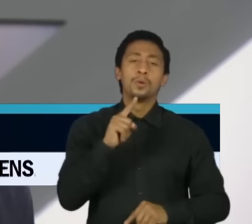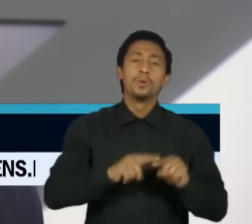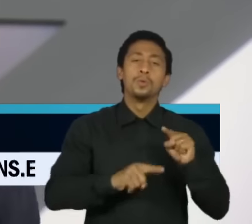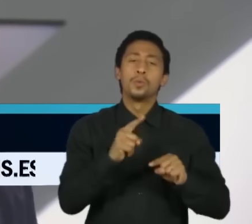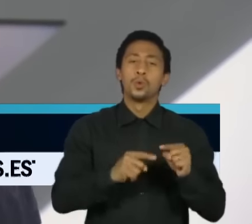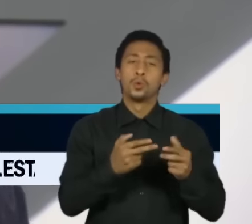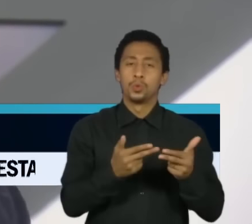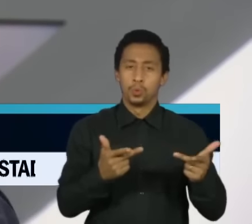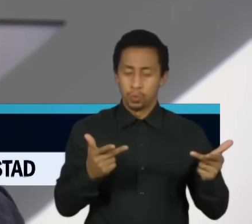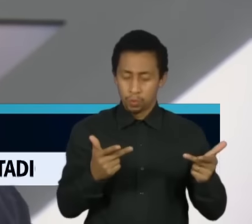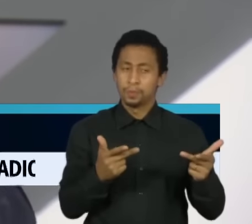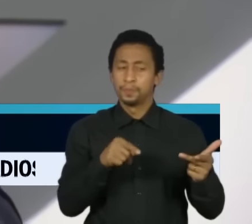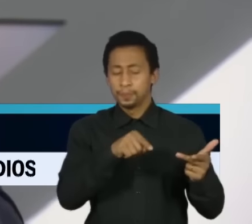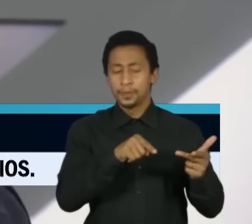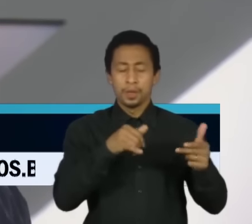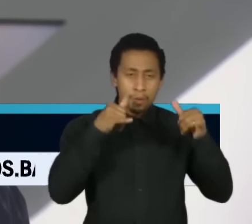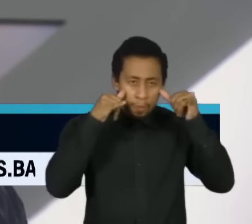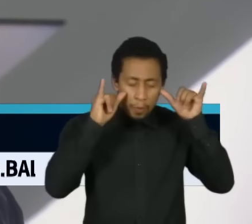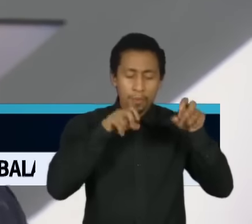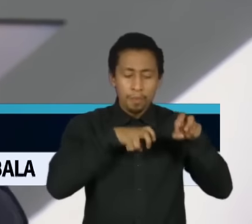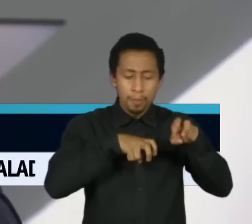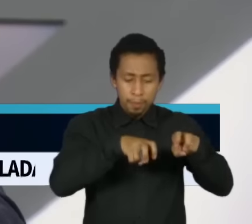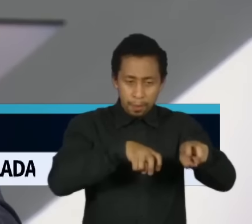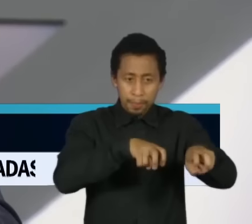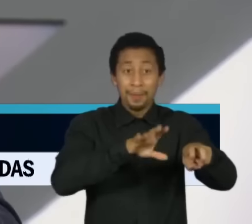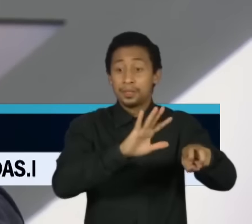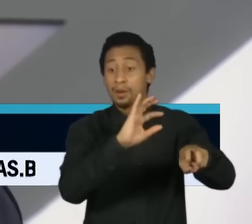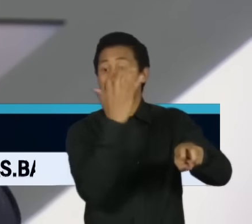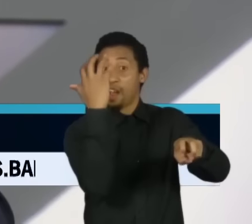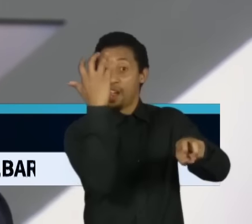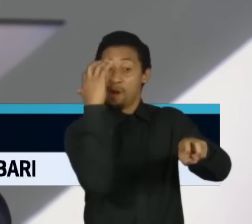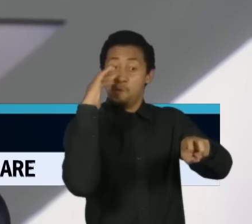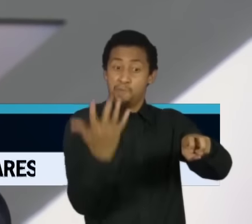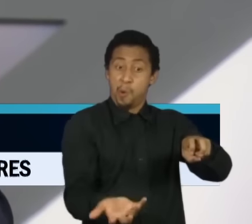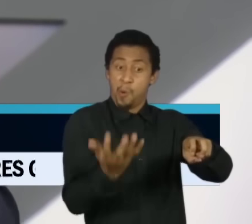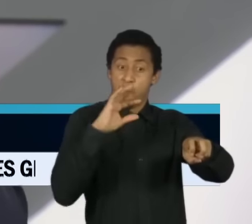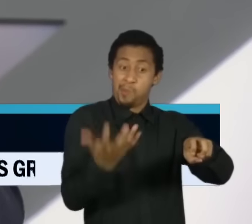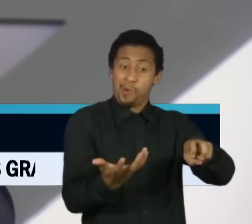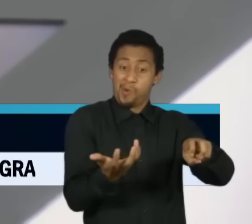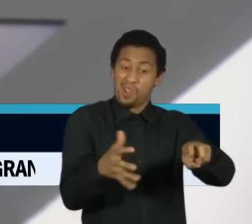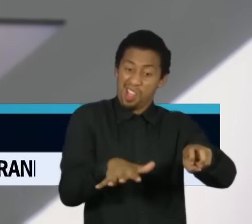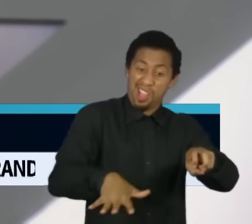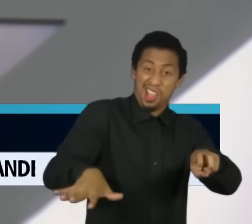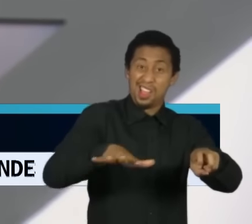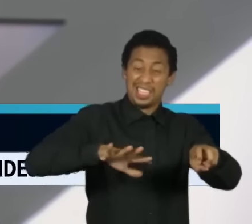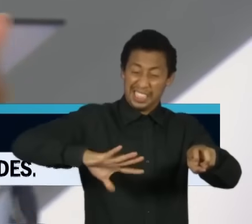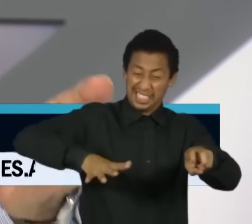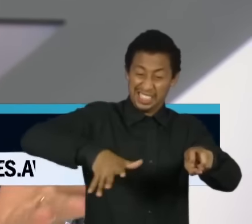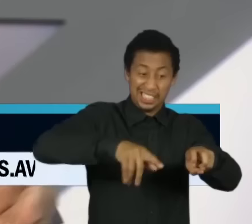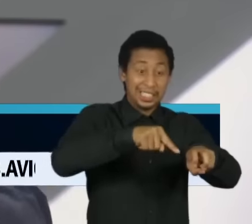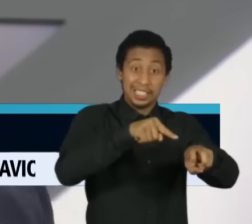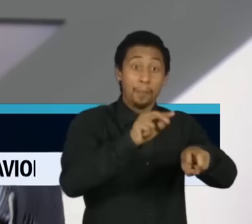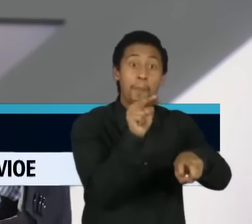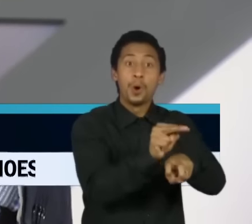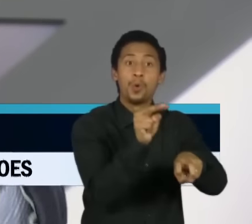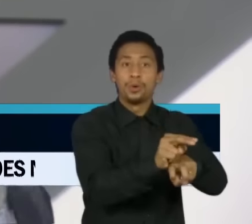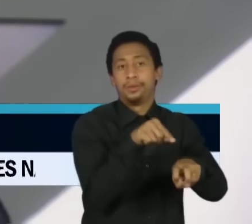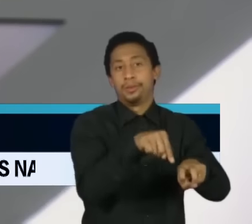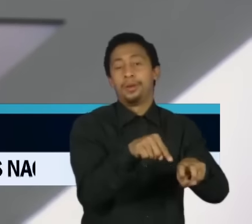é gerado ou produzido nessas condições de agressões de toda a natureza ao meio ambiente e tantas outras dimensões, trabalho escravo,